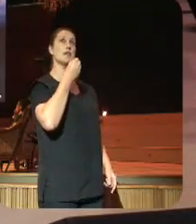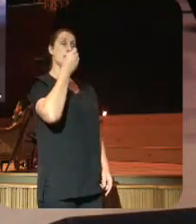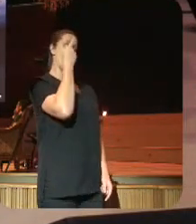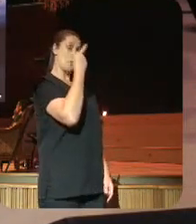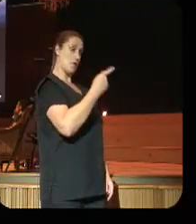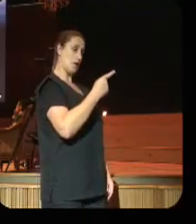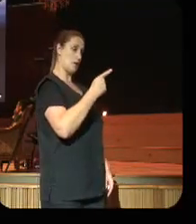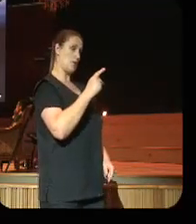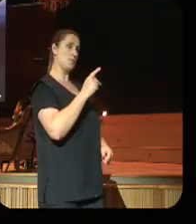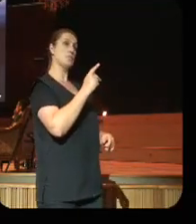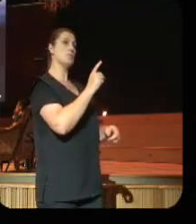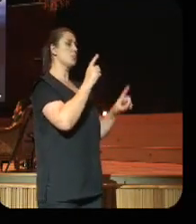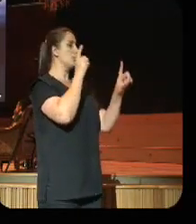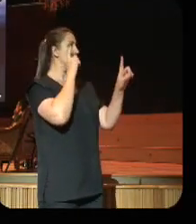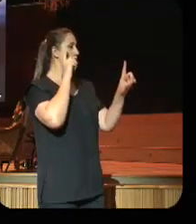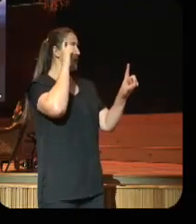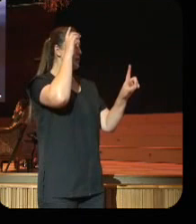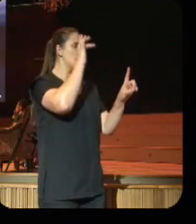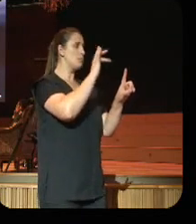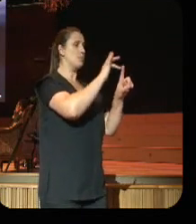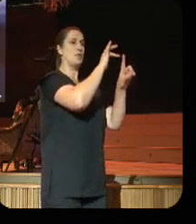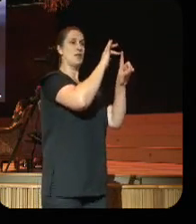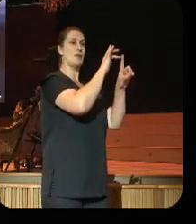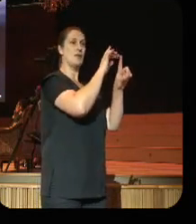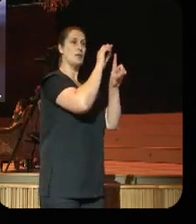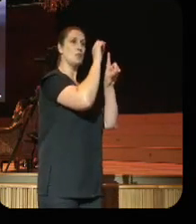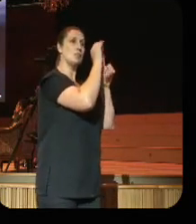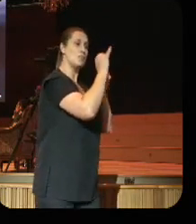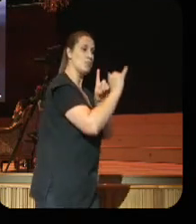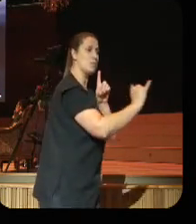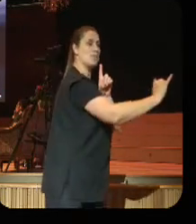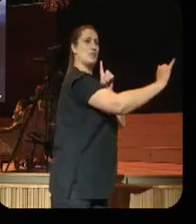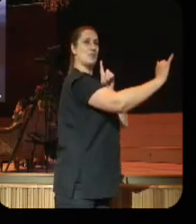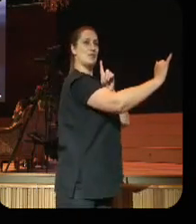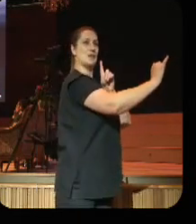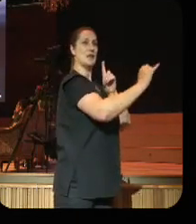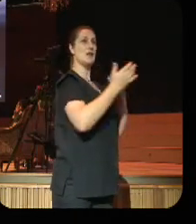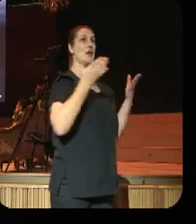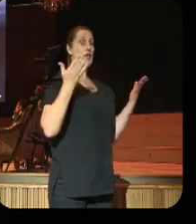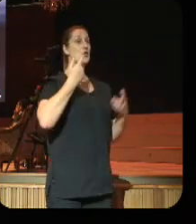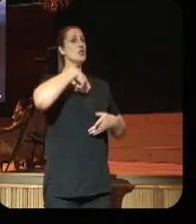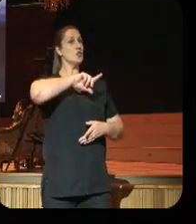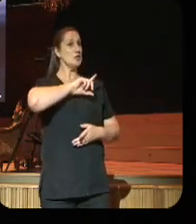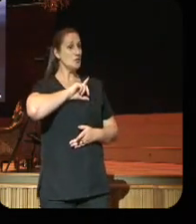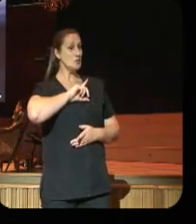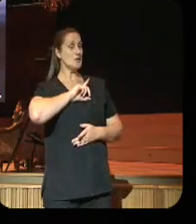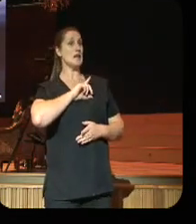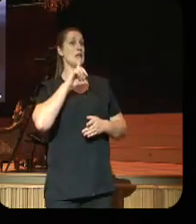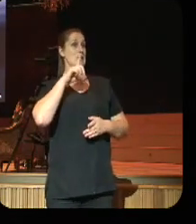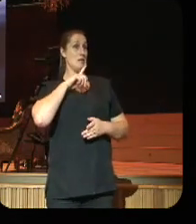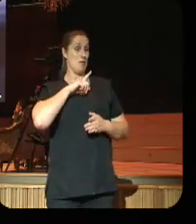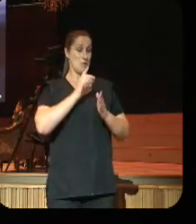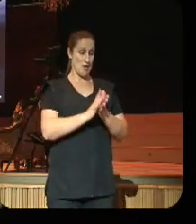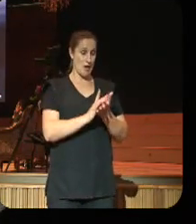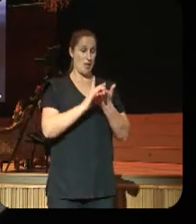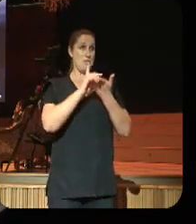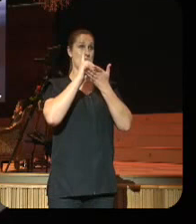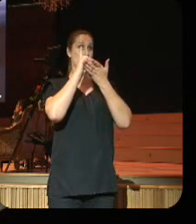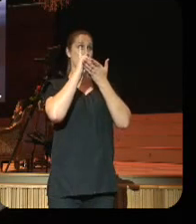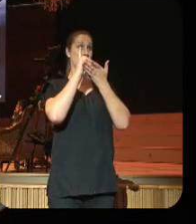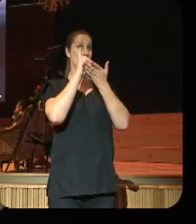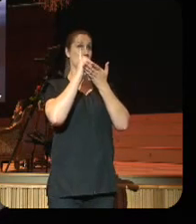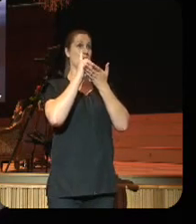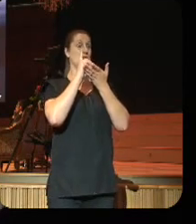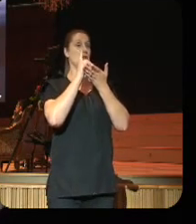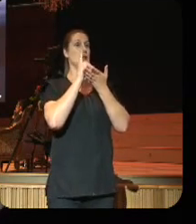para transmitir a sua mensagem, e graças a isso a gente tem a palavra de Deus, a gente tem a Bíblia, a coleção